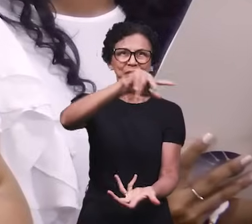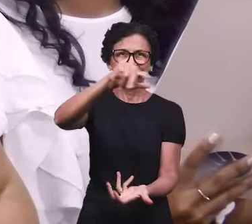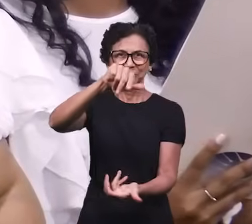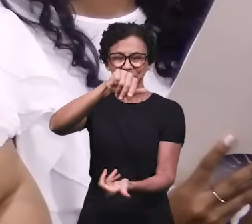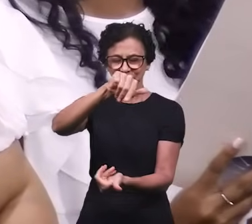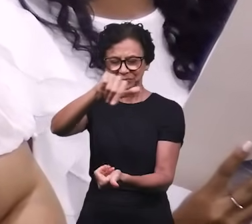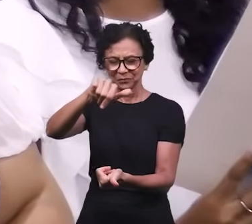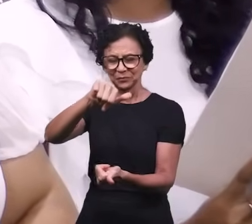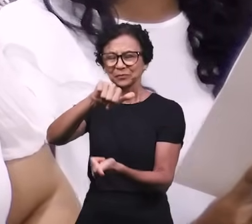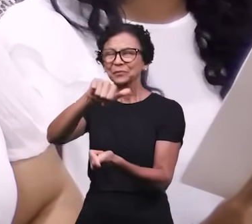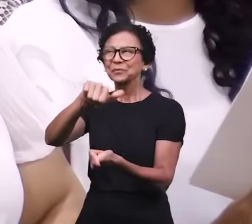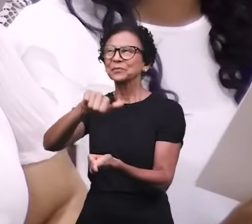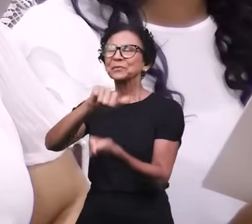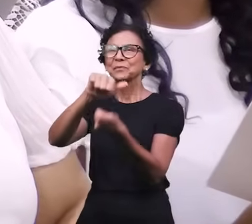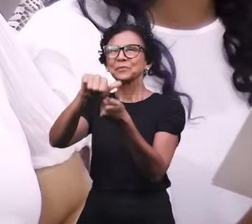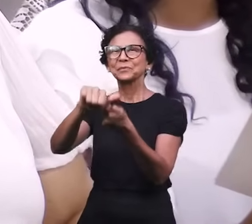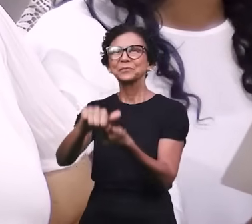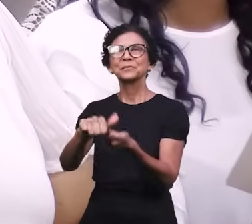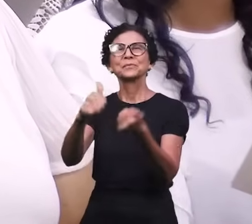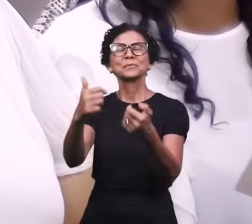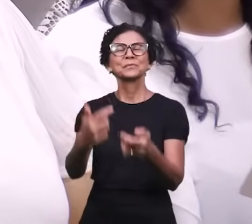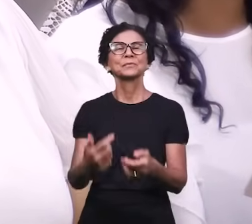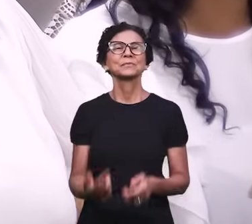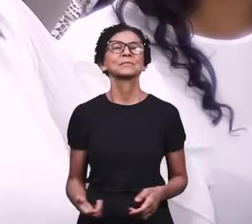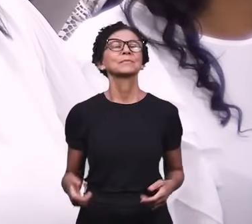sobre toda a terra.